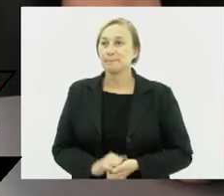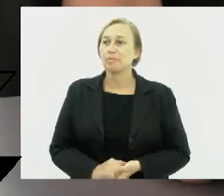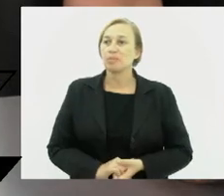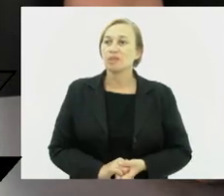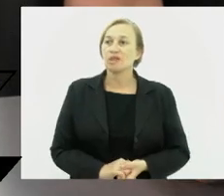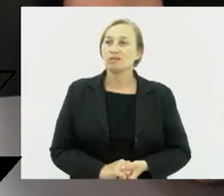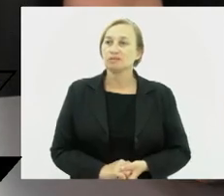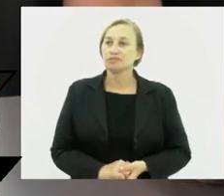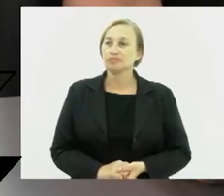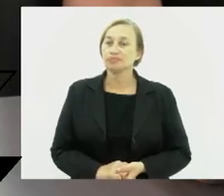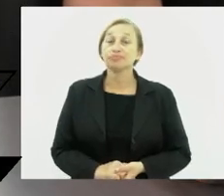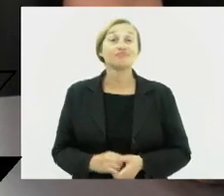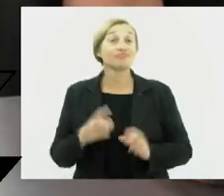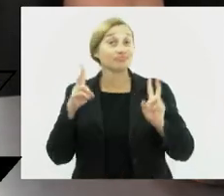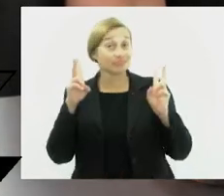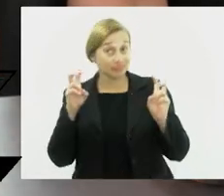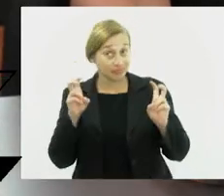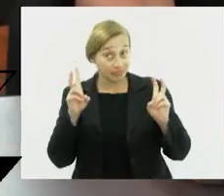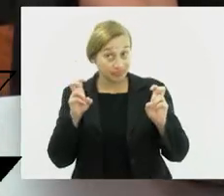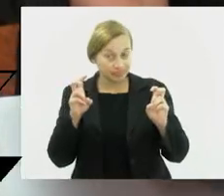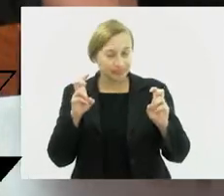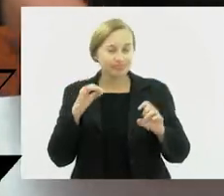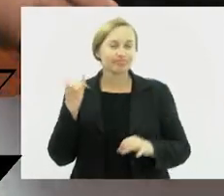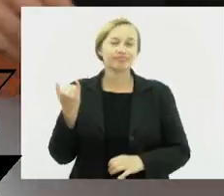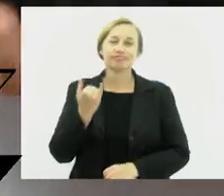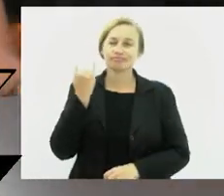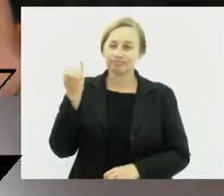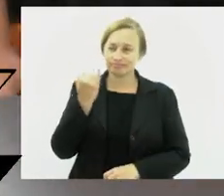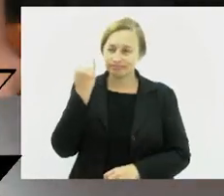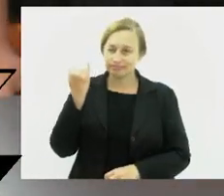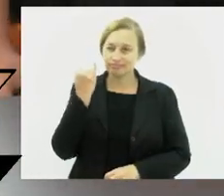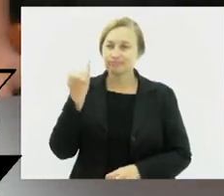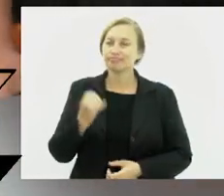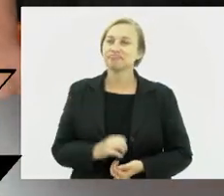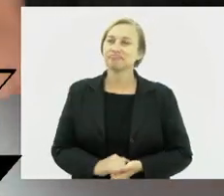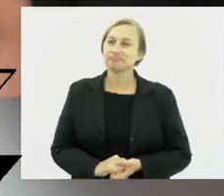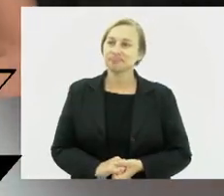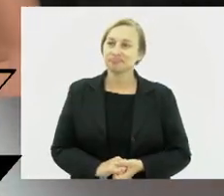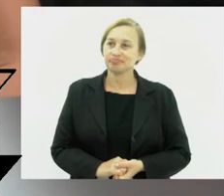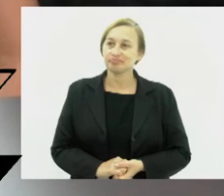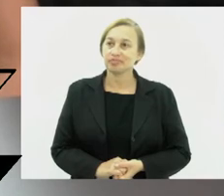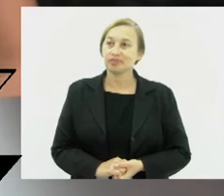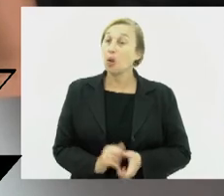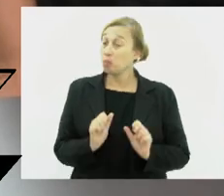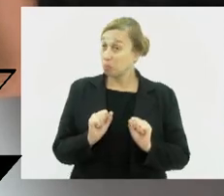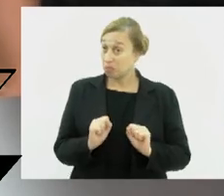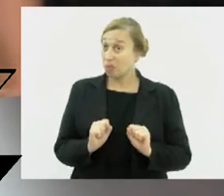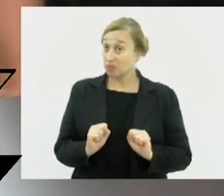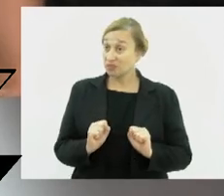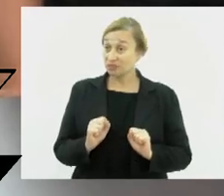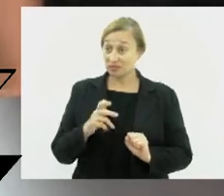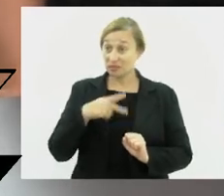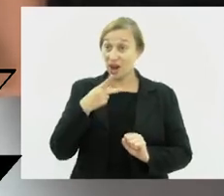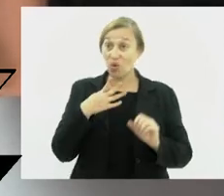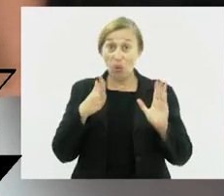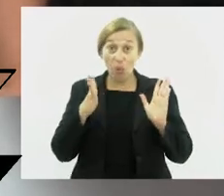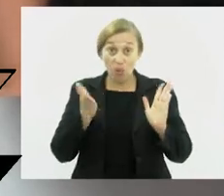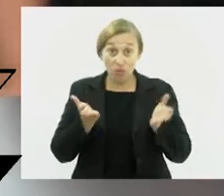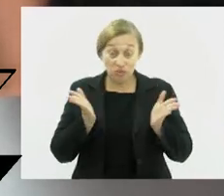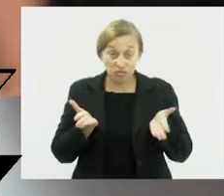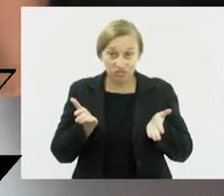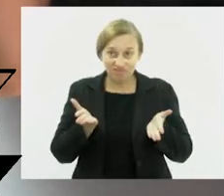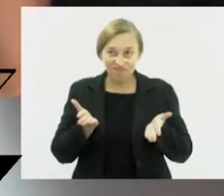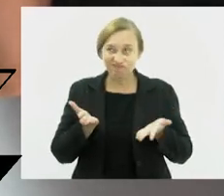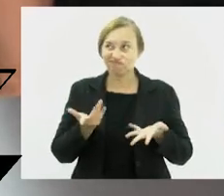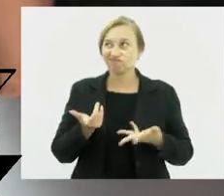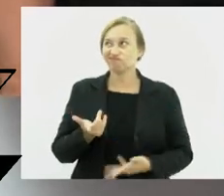pelo tema que é importantíssimo. Eu posso dizer que hoje não